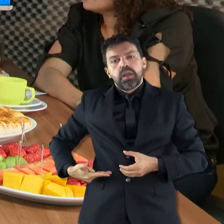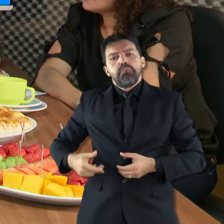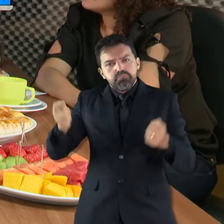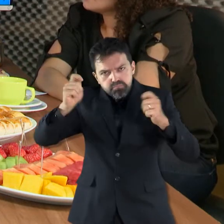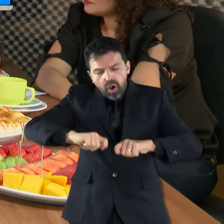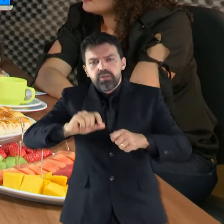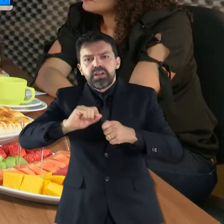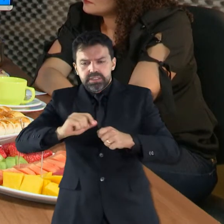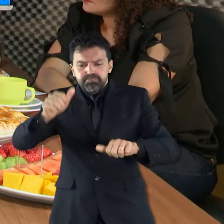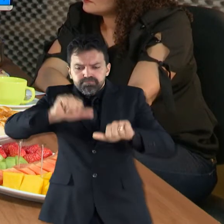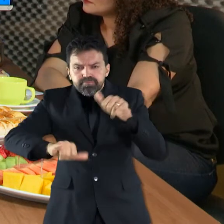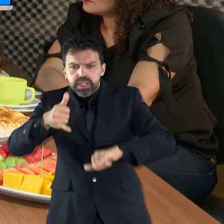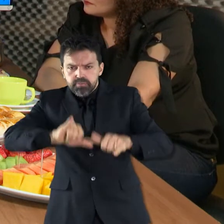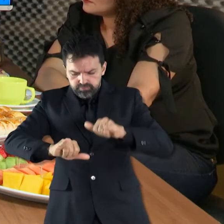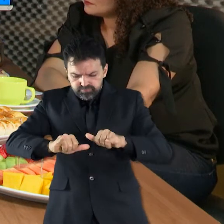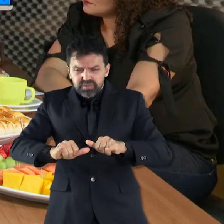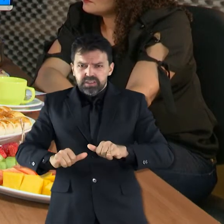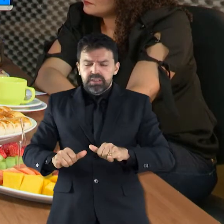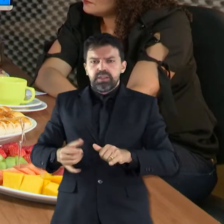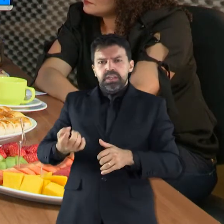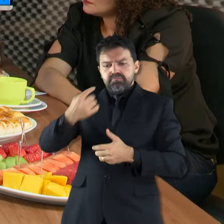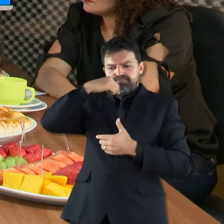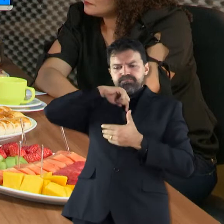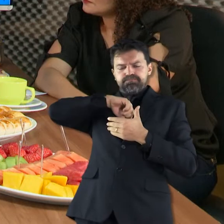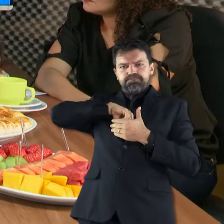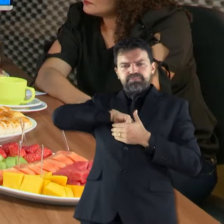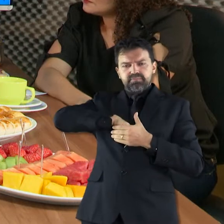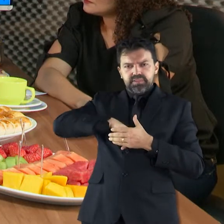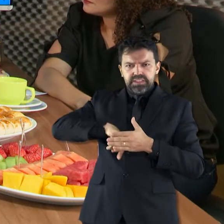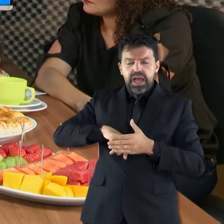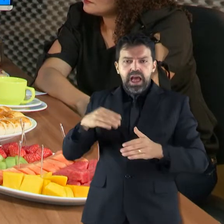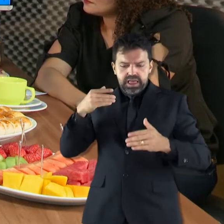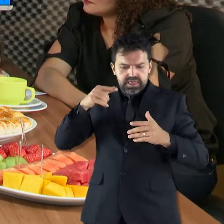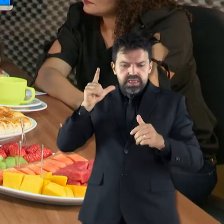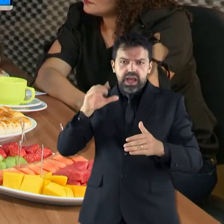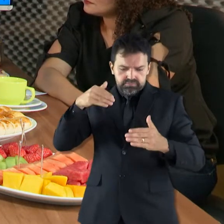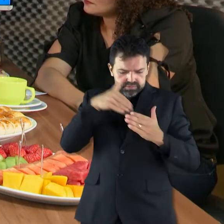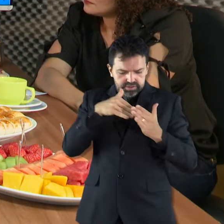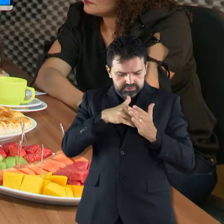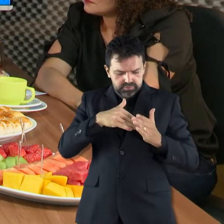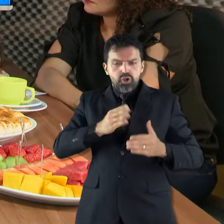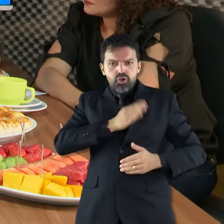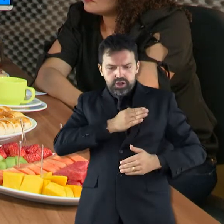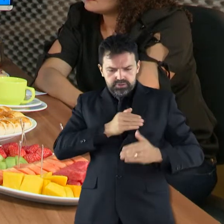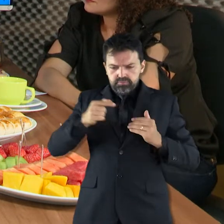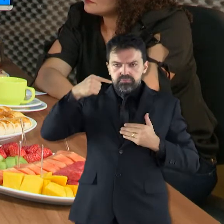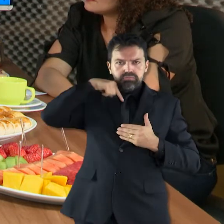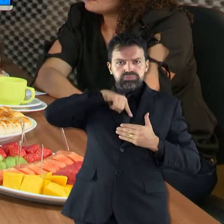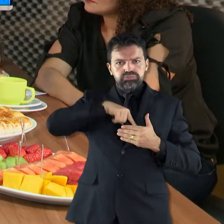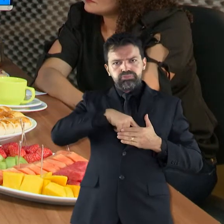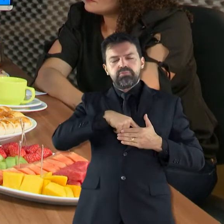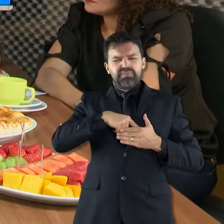Aí eles fiz uma outra cirurgia, eles colocam um catéter aqui, entra aqui pela jugular e vai até o coração, né? A químio derruba. Nossa, joga